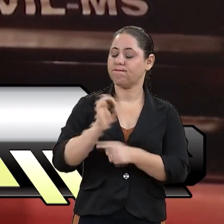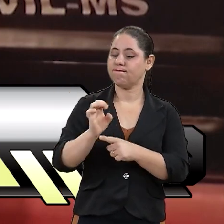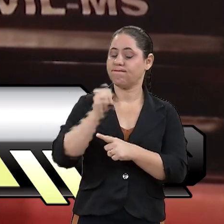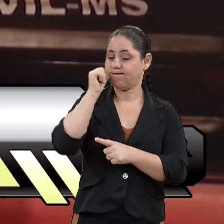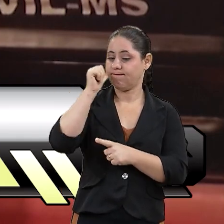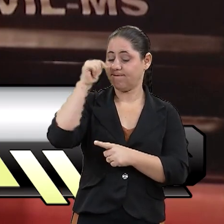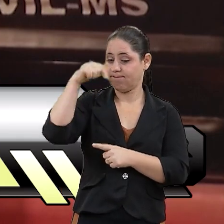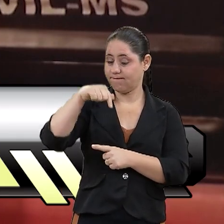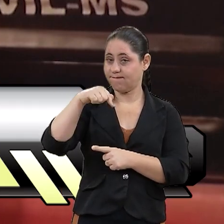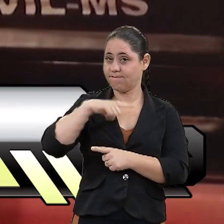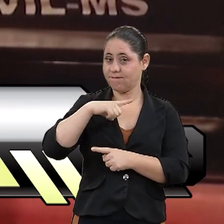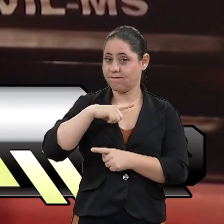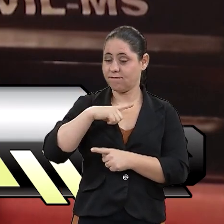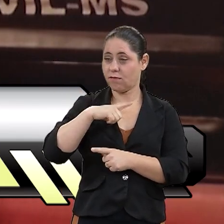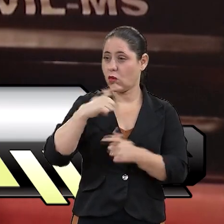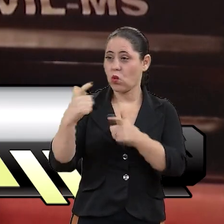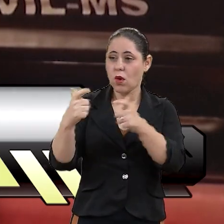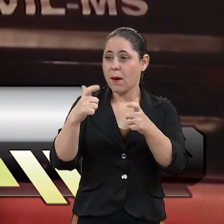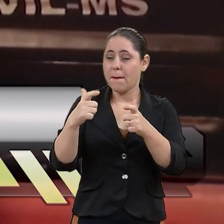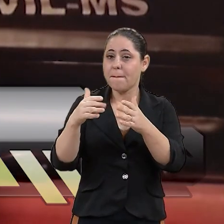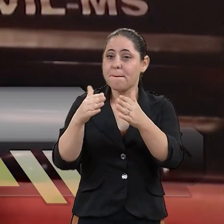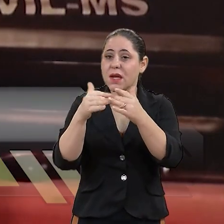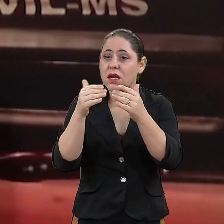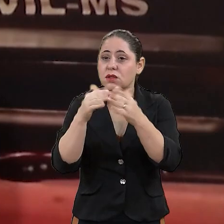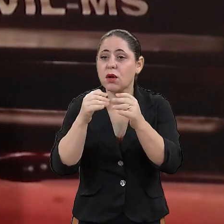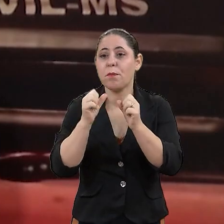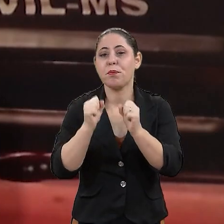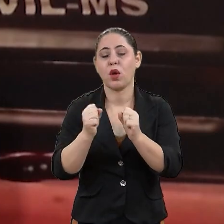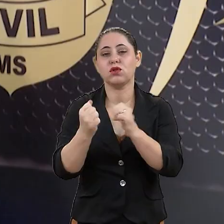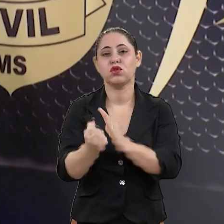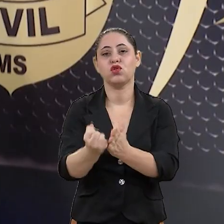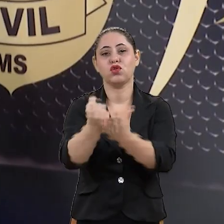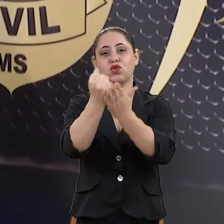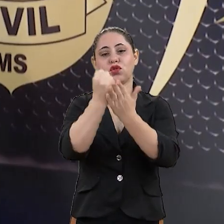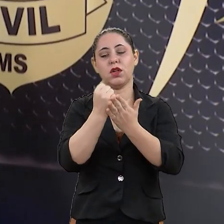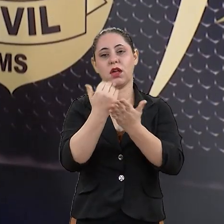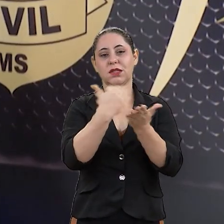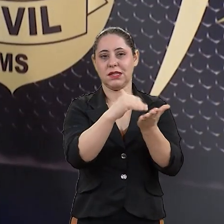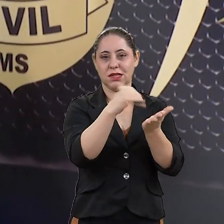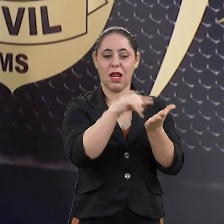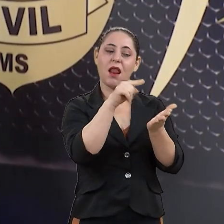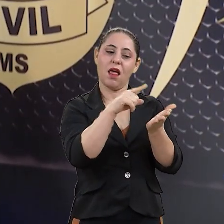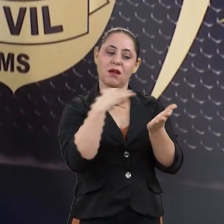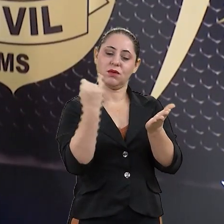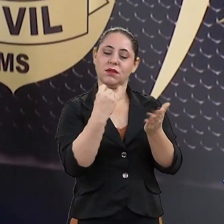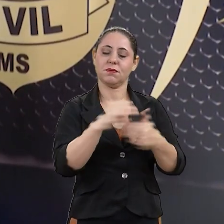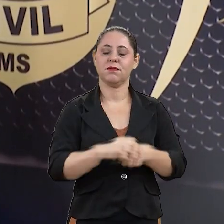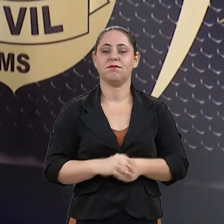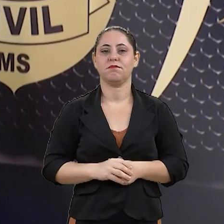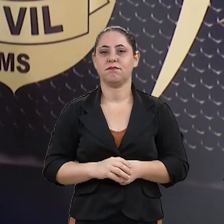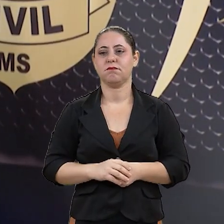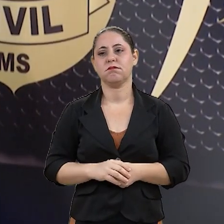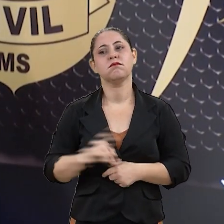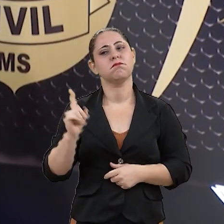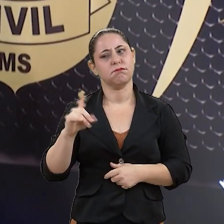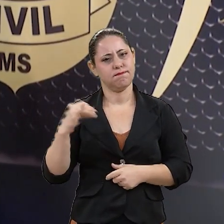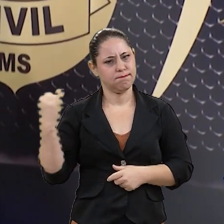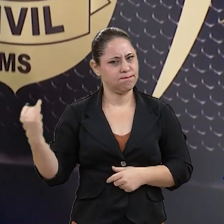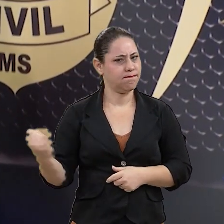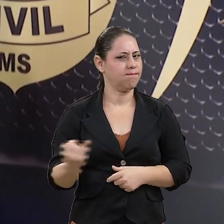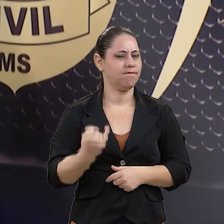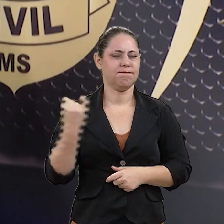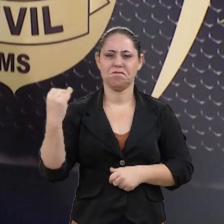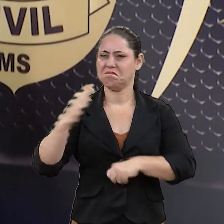um canal para pedir auxílio como a subsecretaria? É de extrema importância, porque